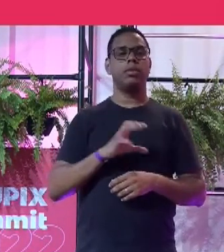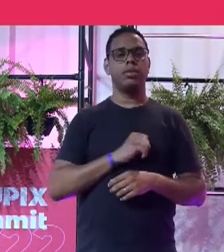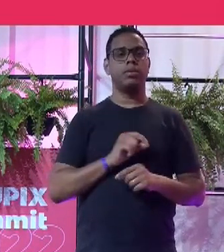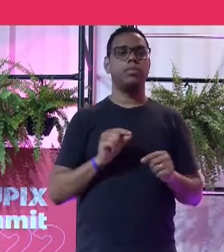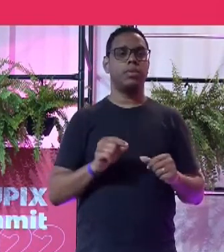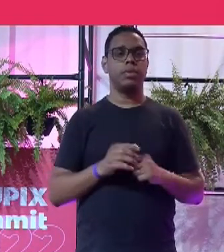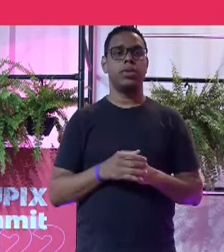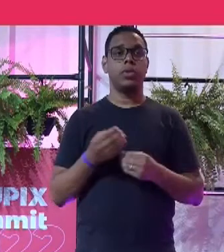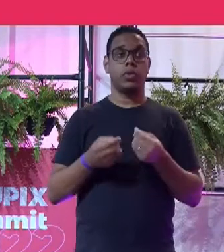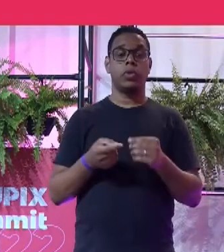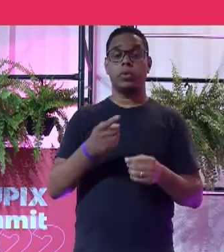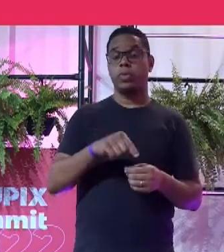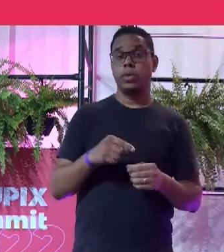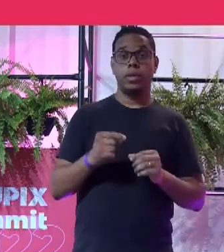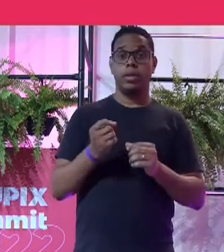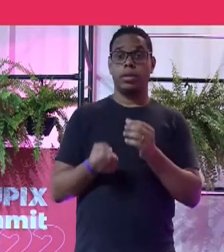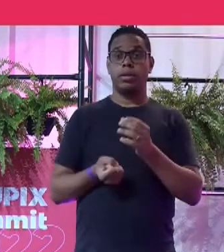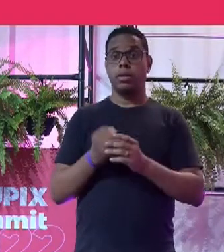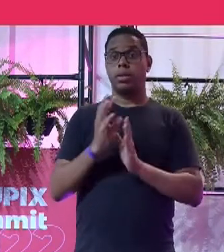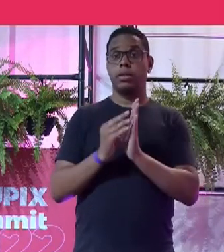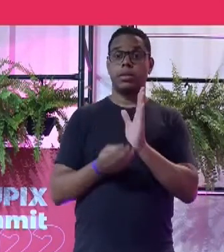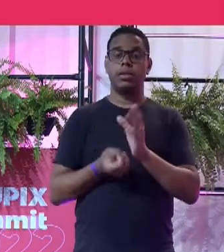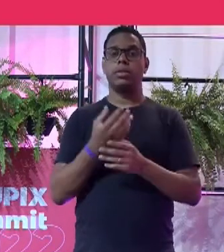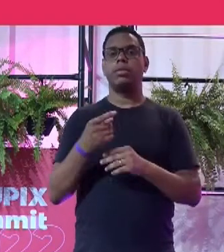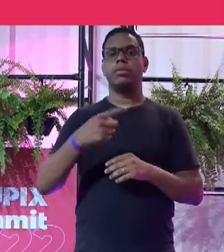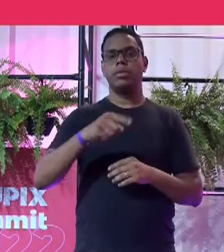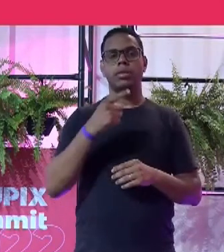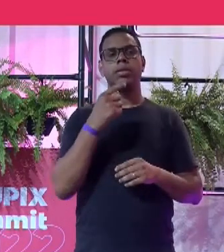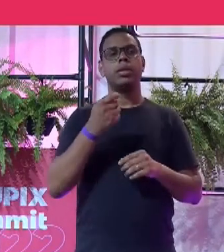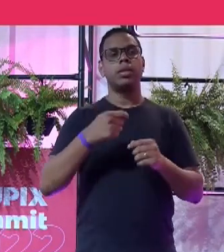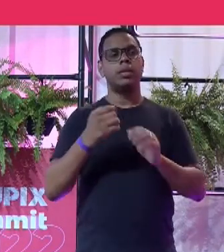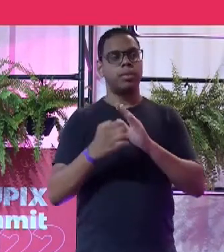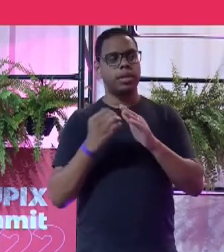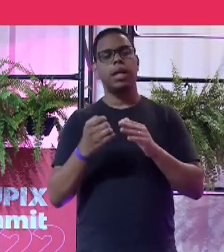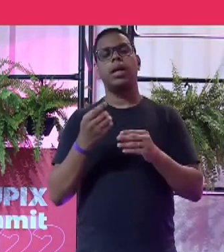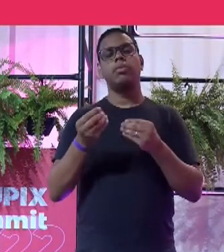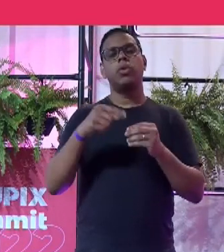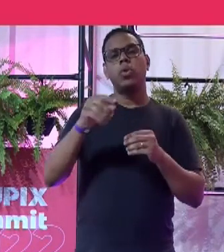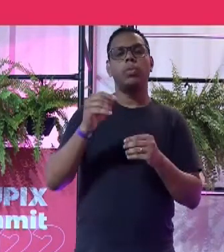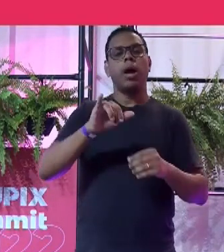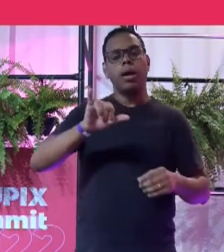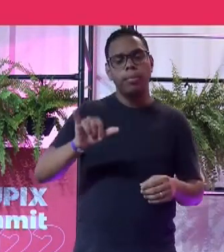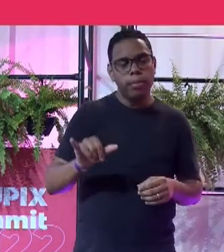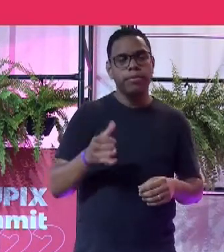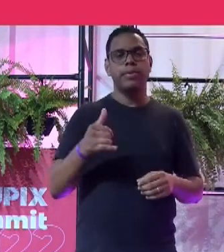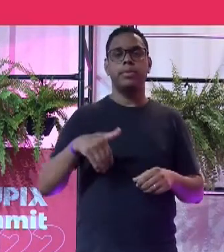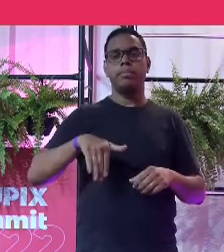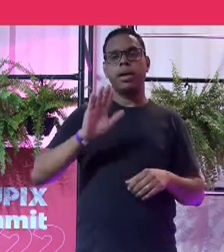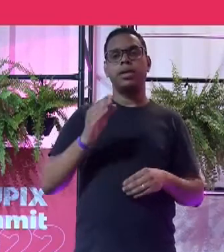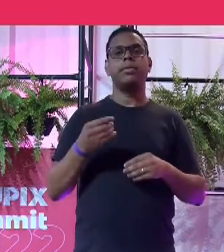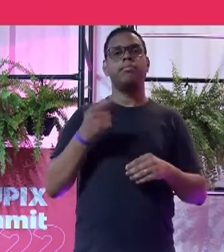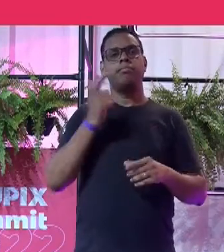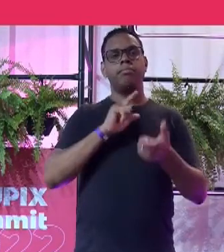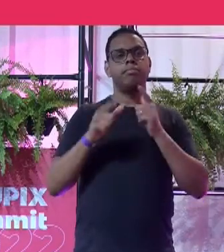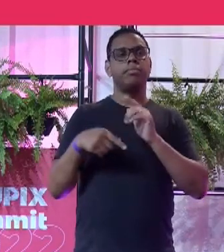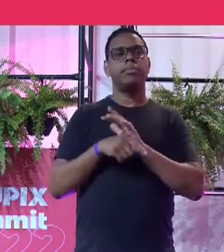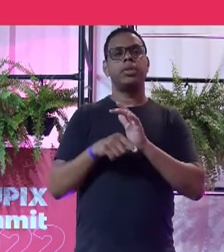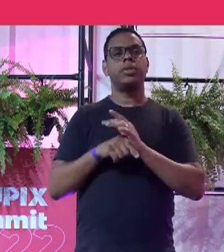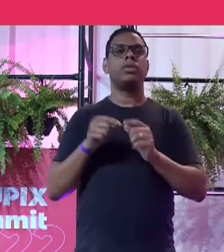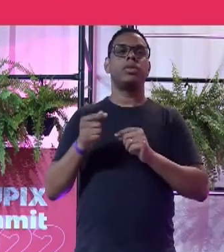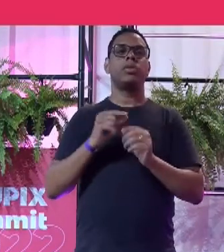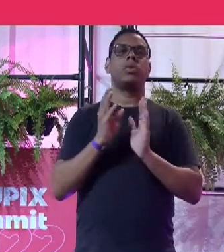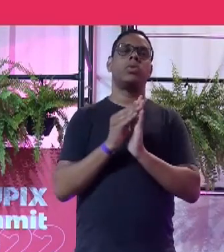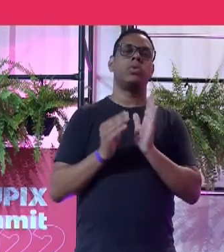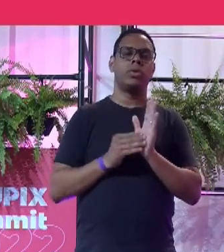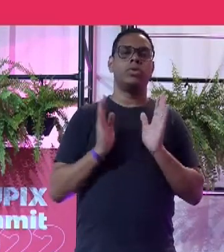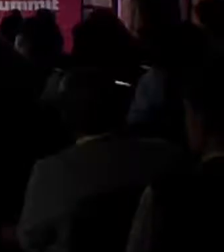é como você, criador de conteúdo, você, manager, empresário, consegue aproveitar cada vez mais o potencial daquele